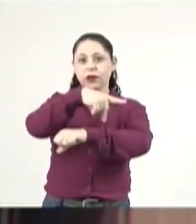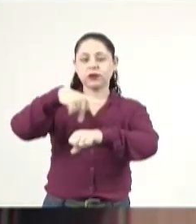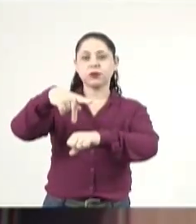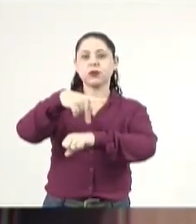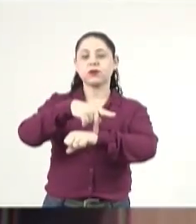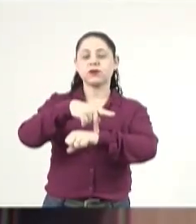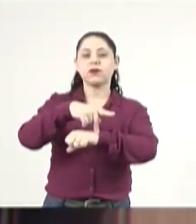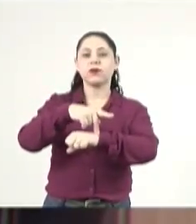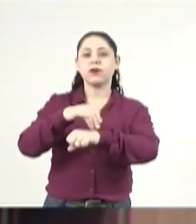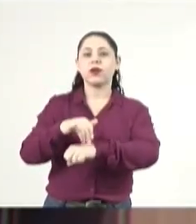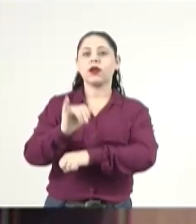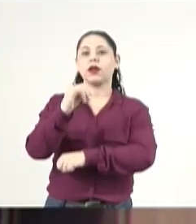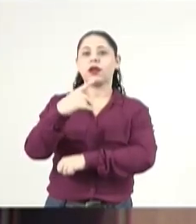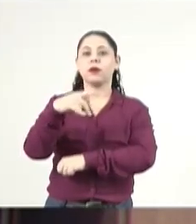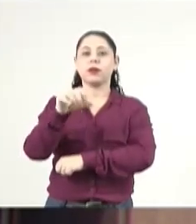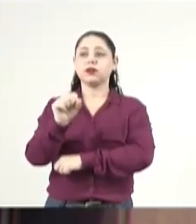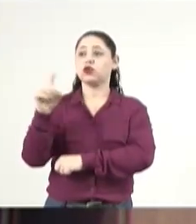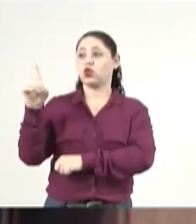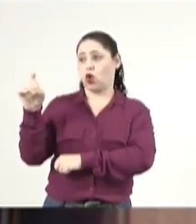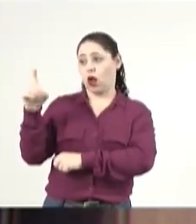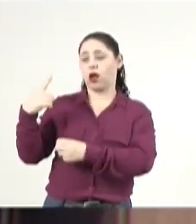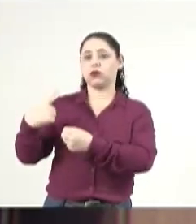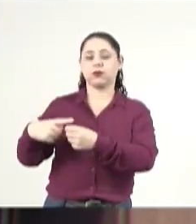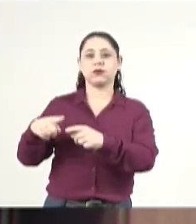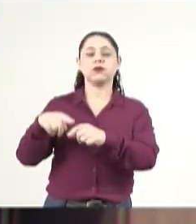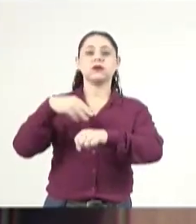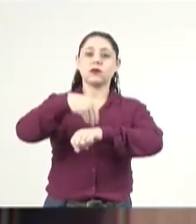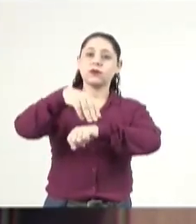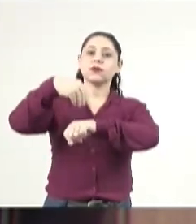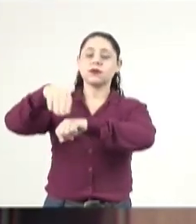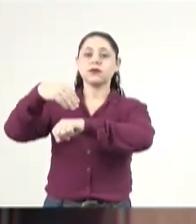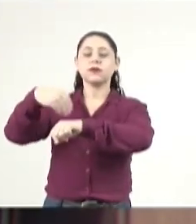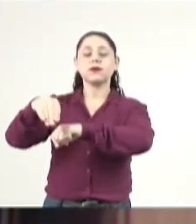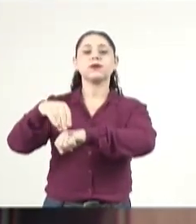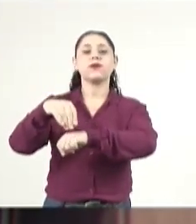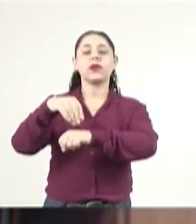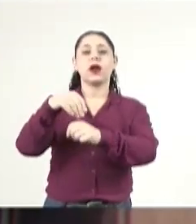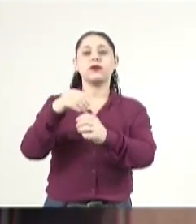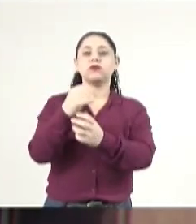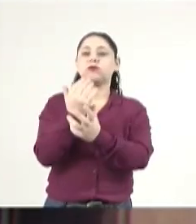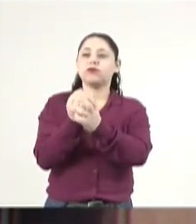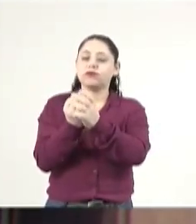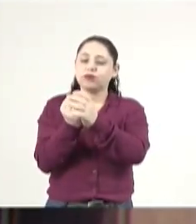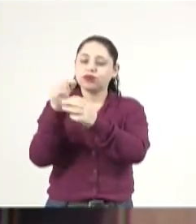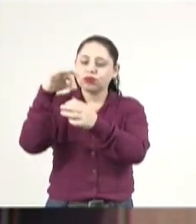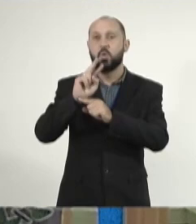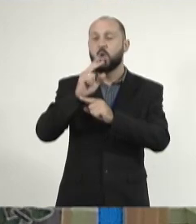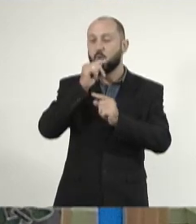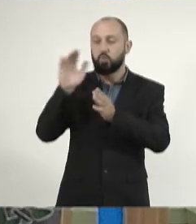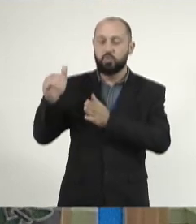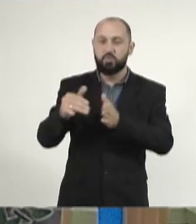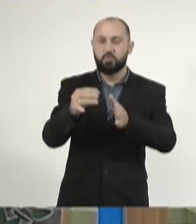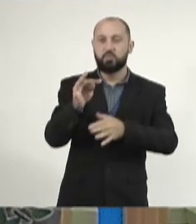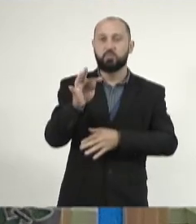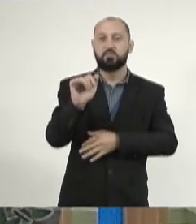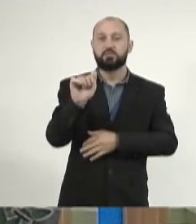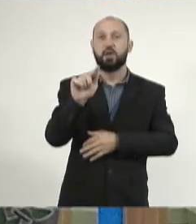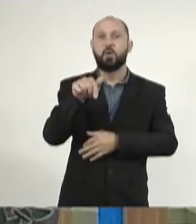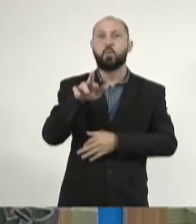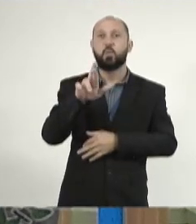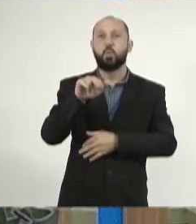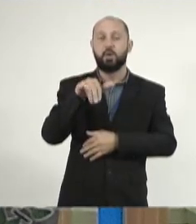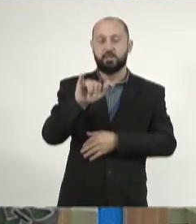Parque dos Ipês em Dourados, e também a distribuição de mudas nativas e também mudas